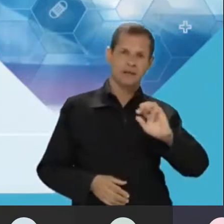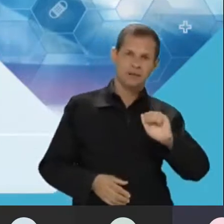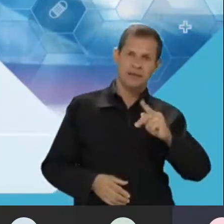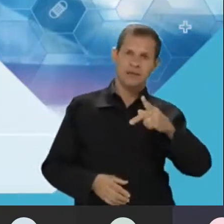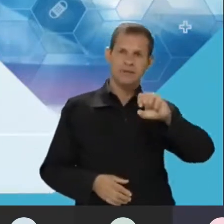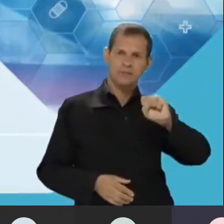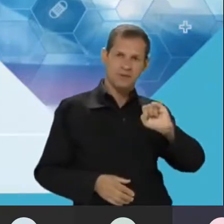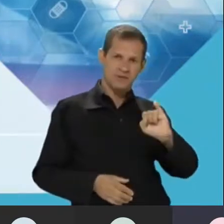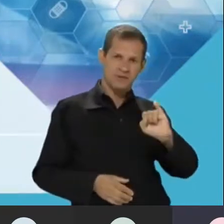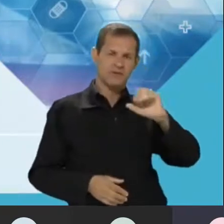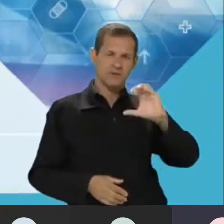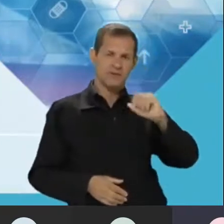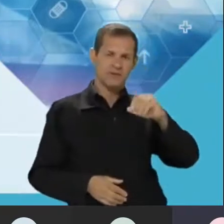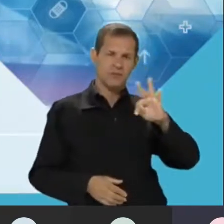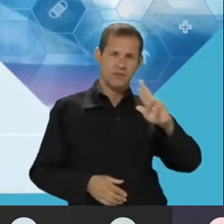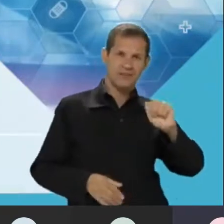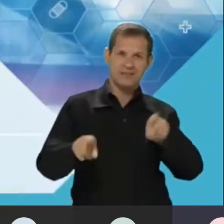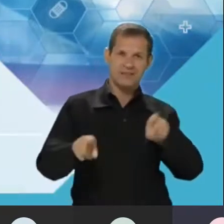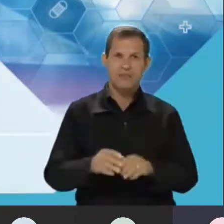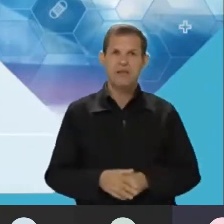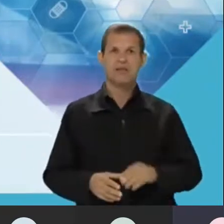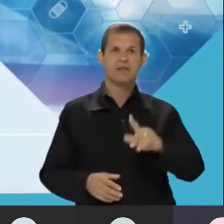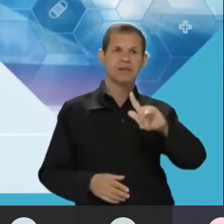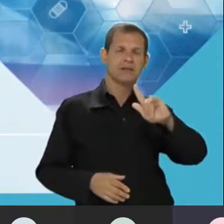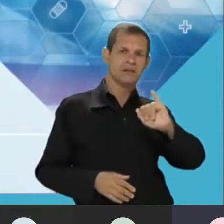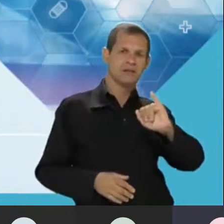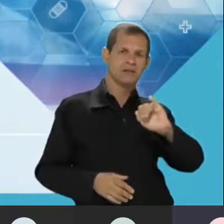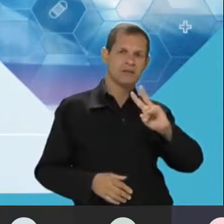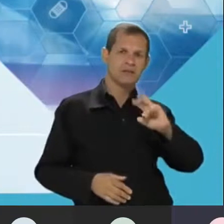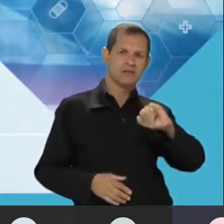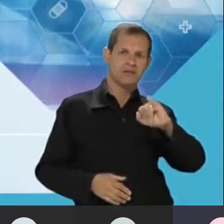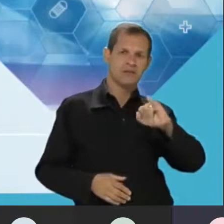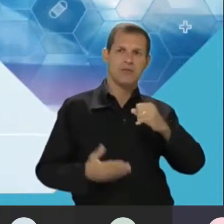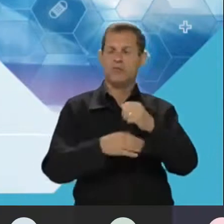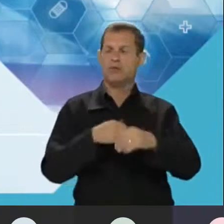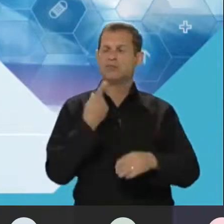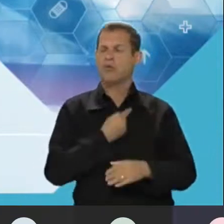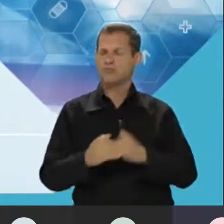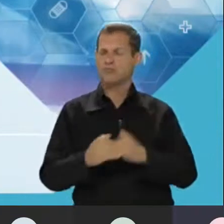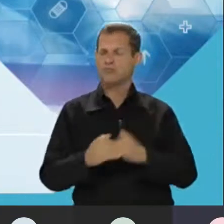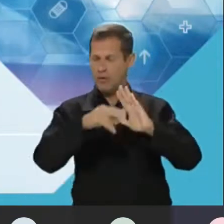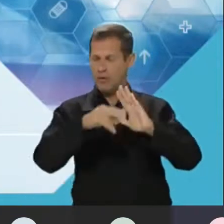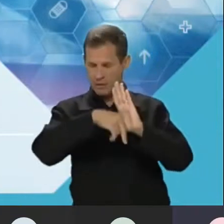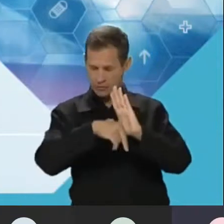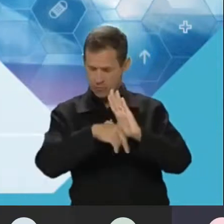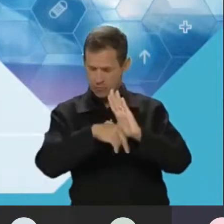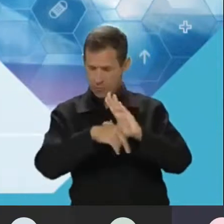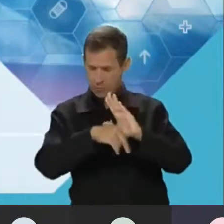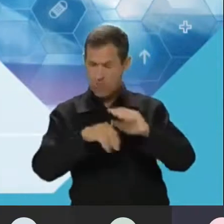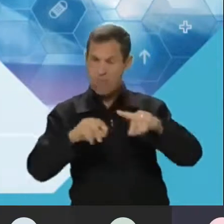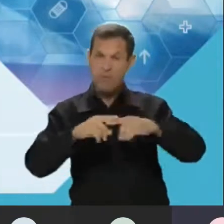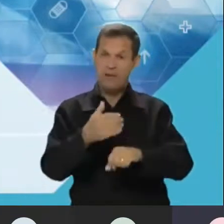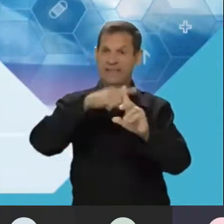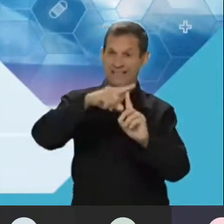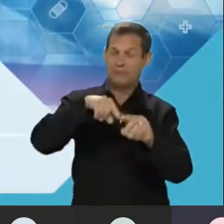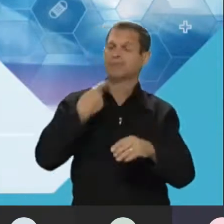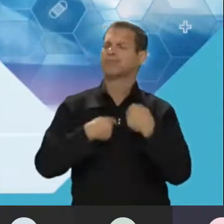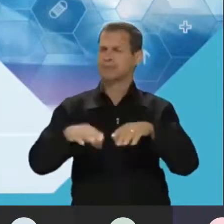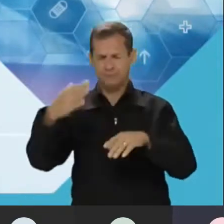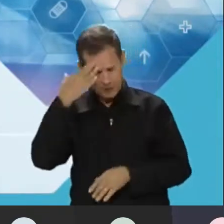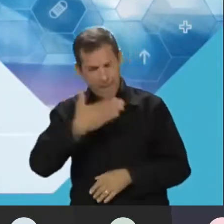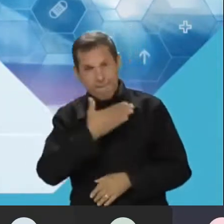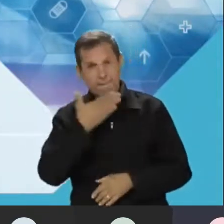na carta de Givone. Então, como eu disse, elas são bases para o desenvolvimento da norma que a gente utiliza, pensando em conforto térmico. Então, a